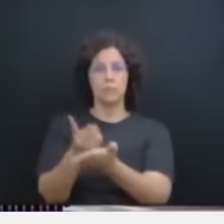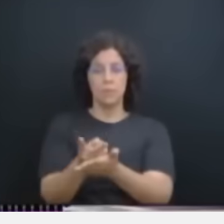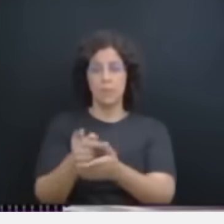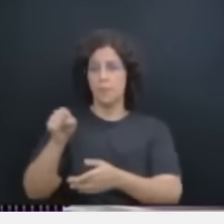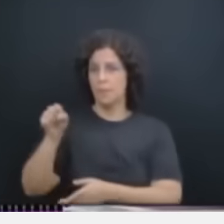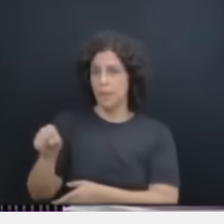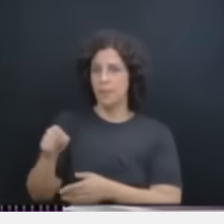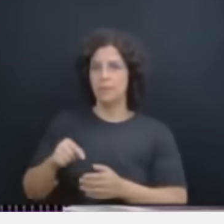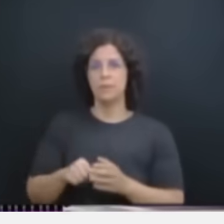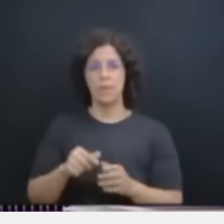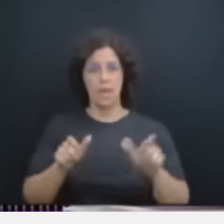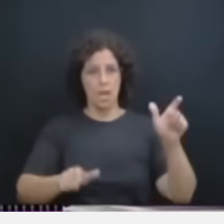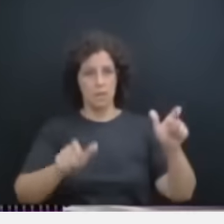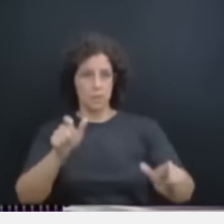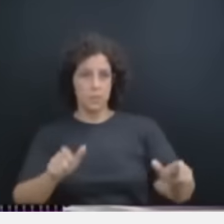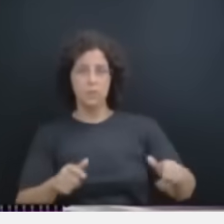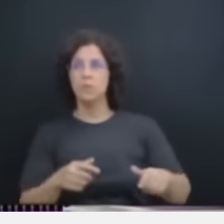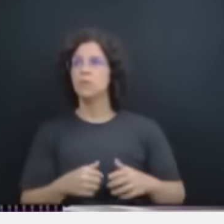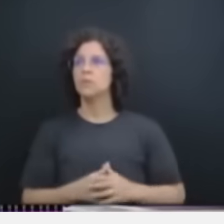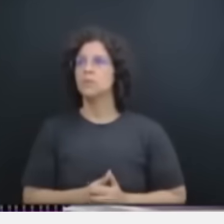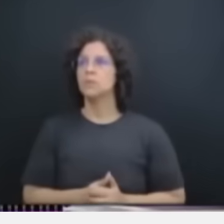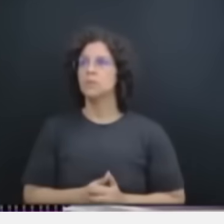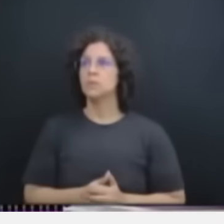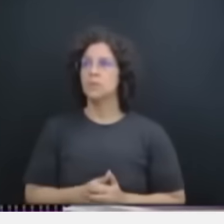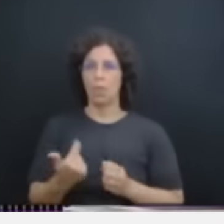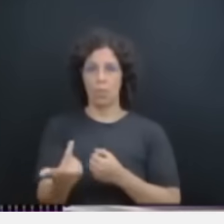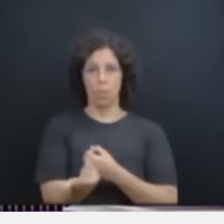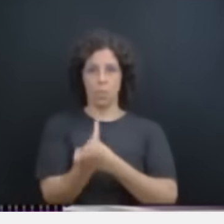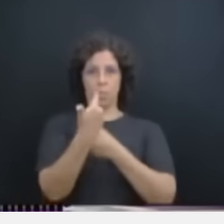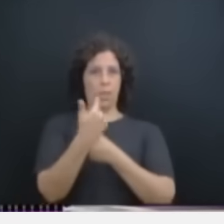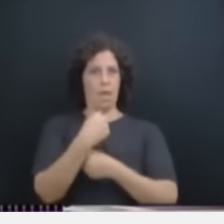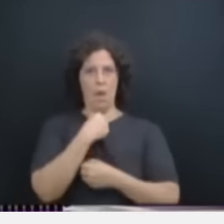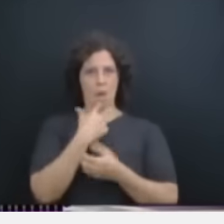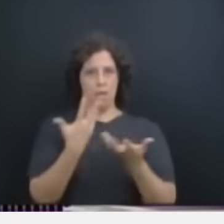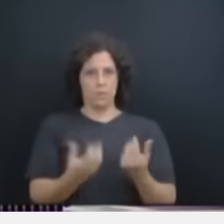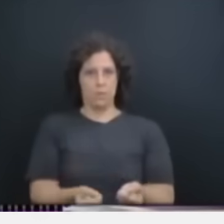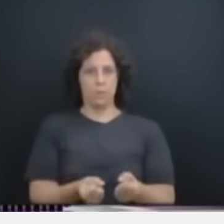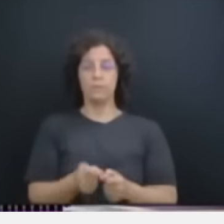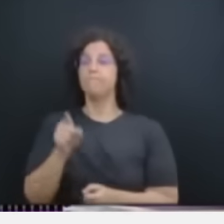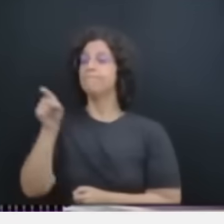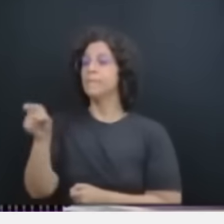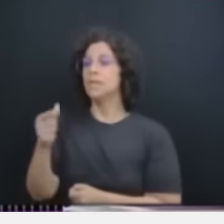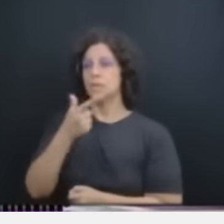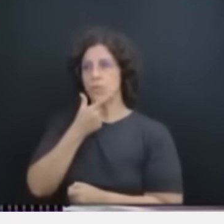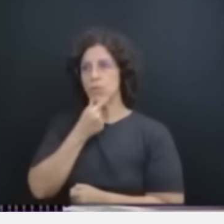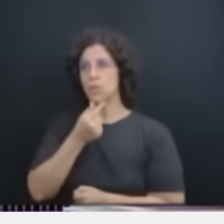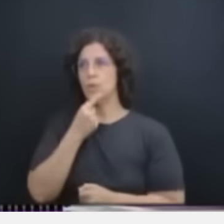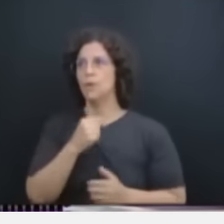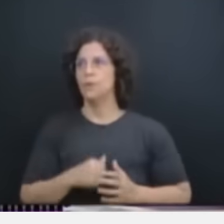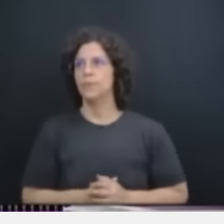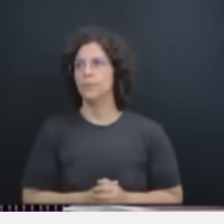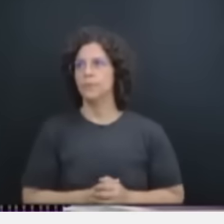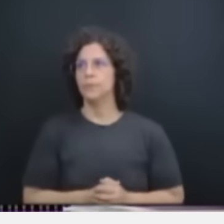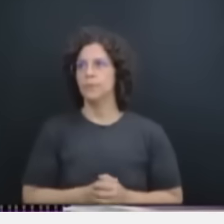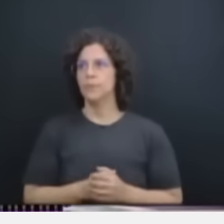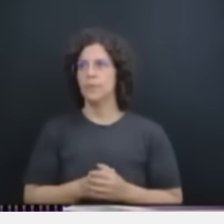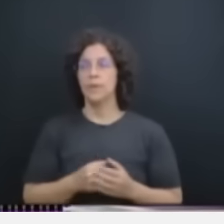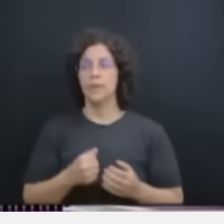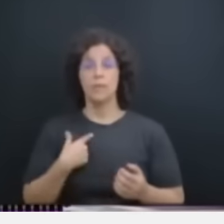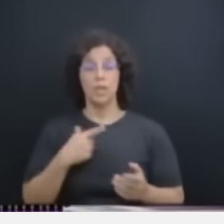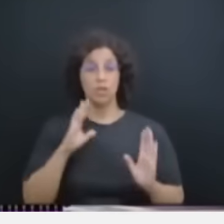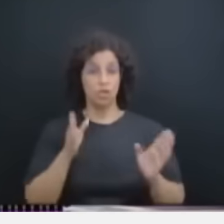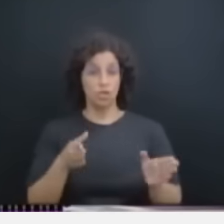momento as pessoas apontem para ele este senhor que se